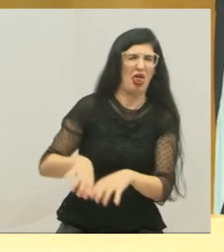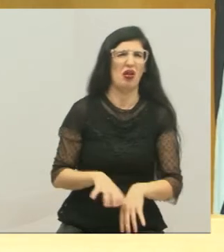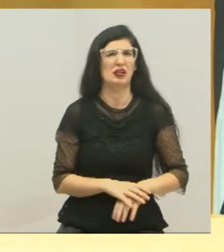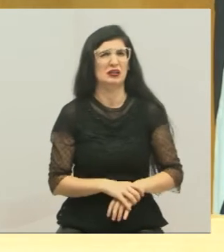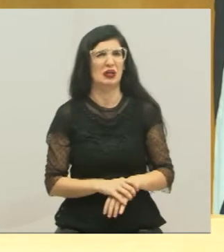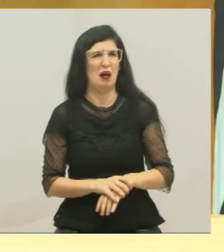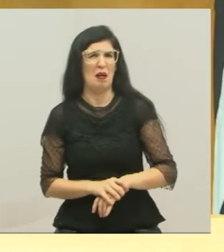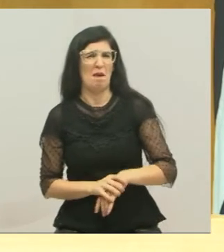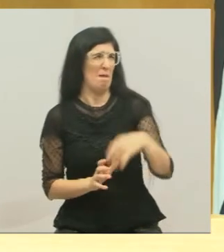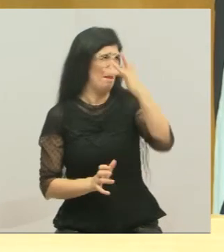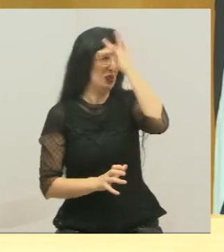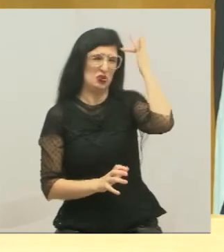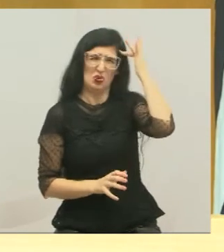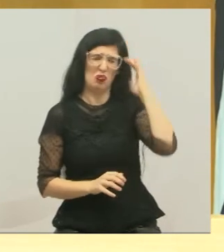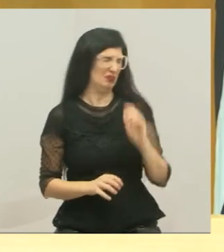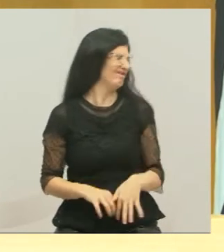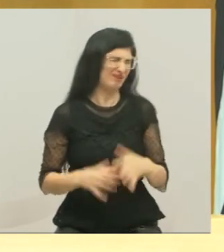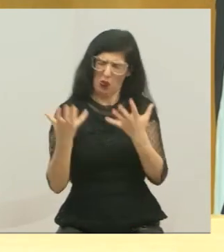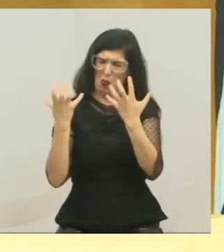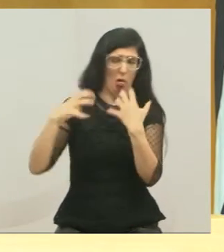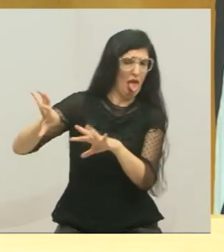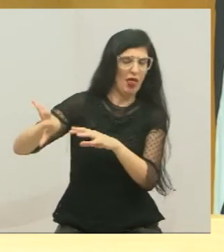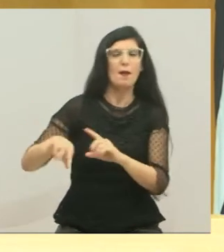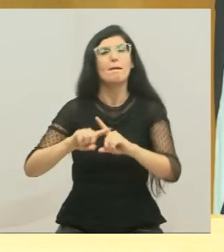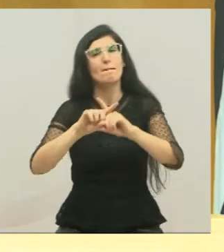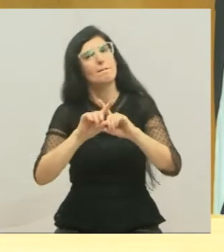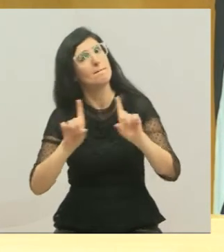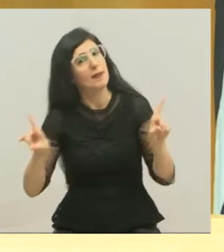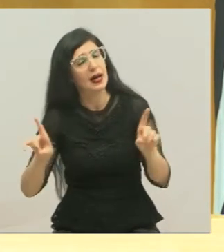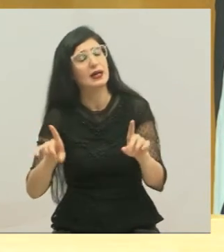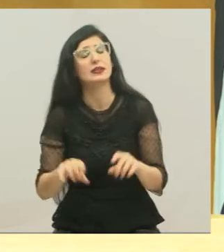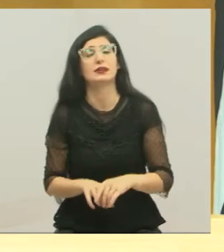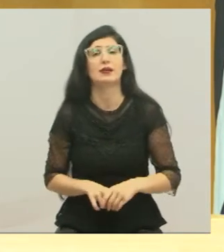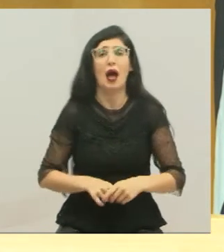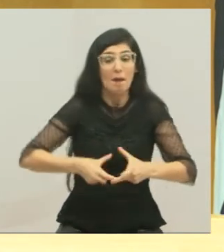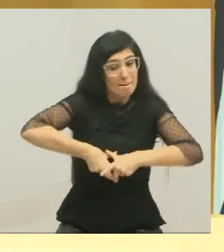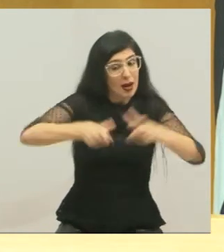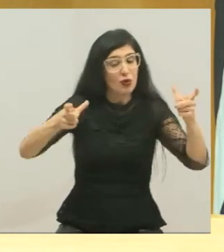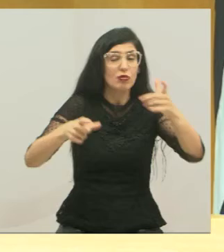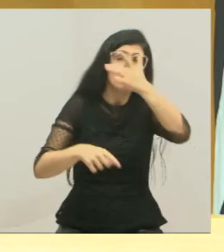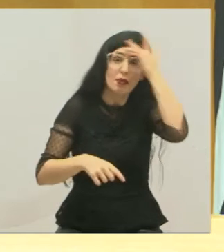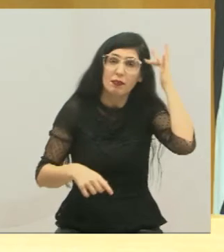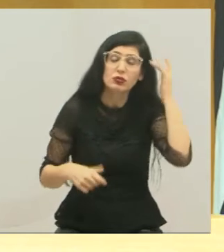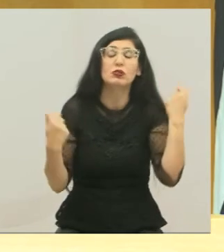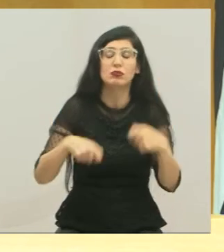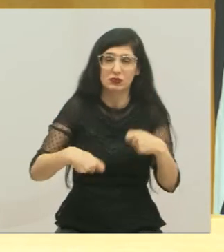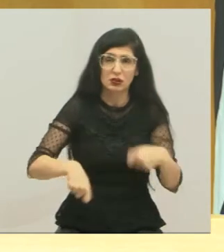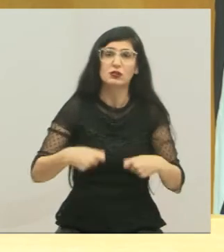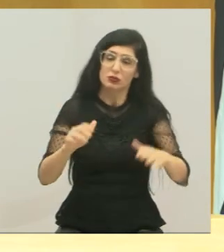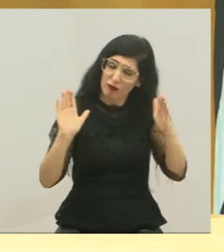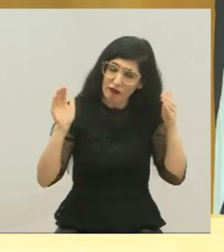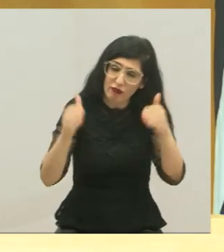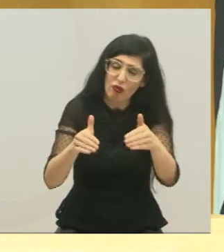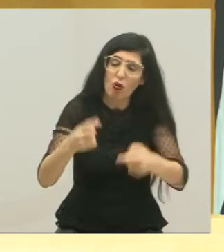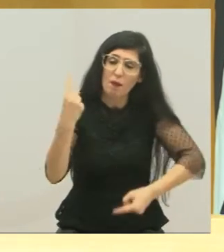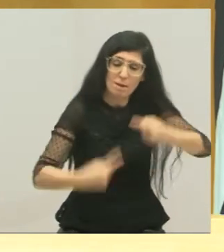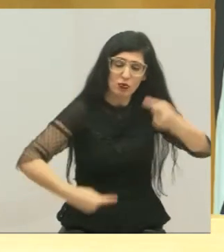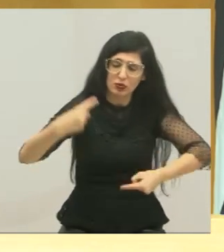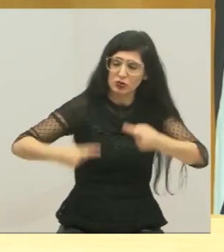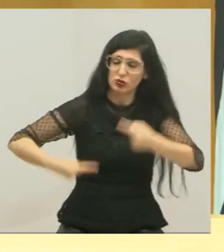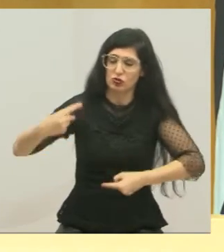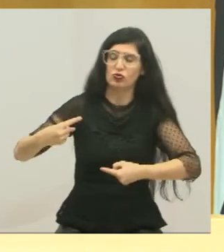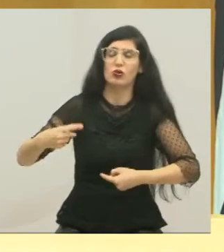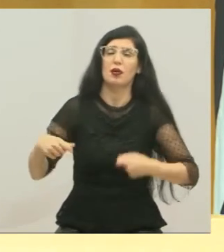que você já ofereceu Então eu acho que as pessoas deveriam se voltar um pouco mais para esse lado e pensar